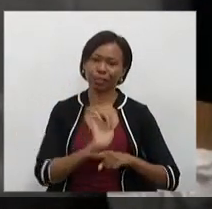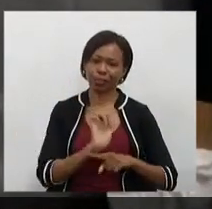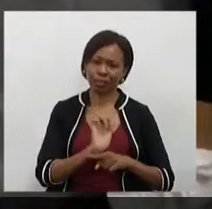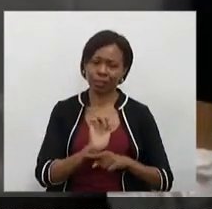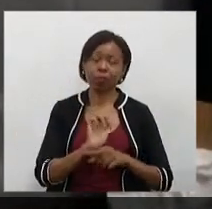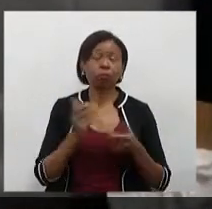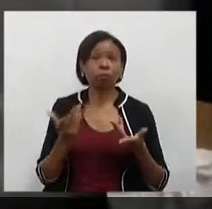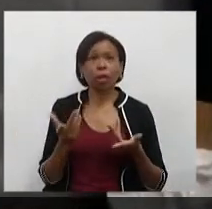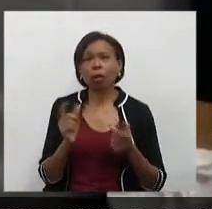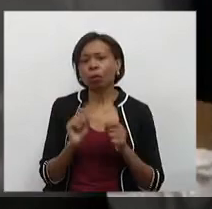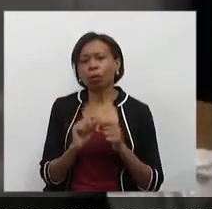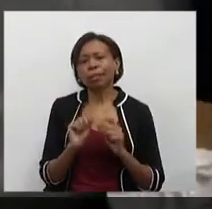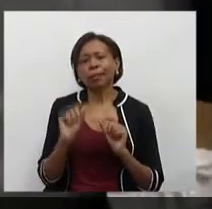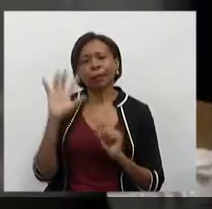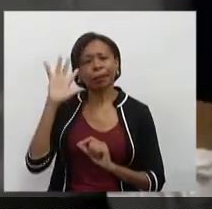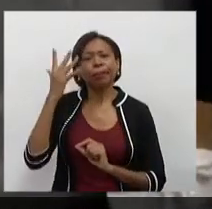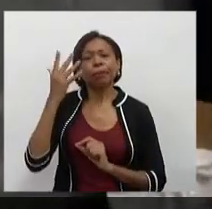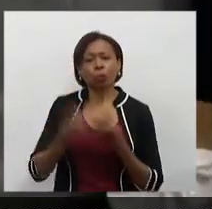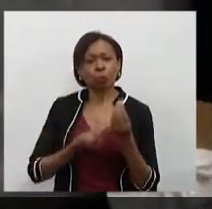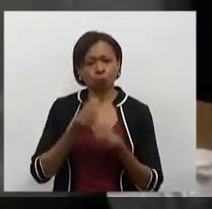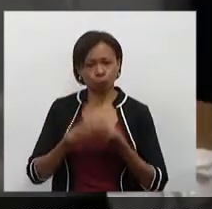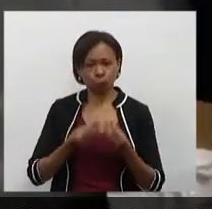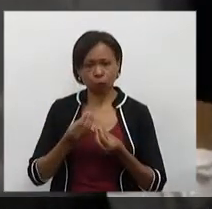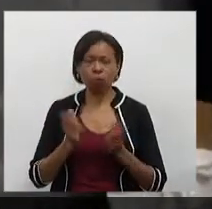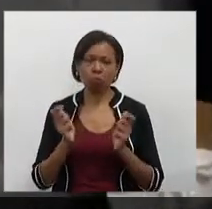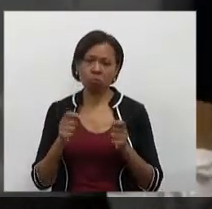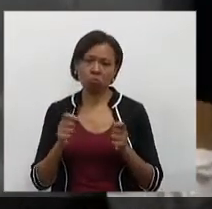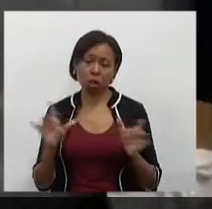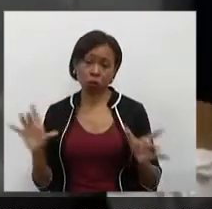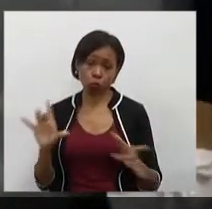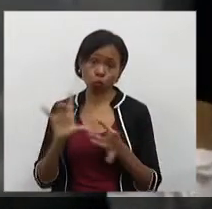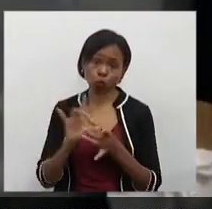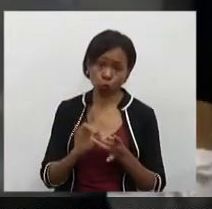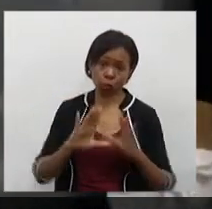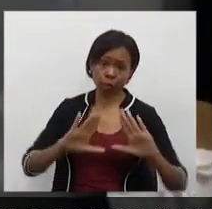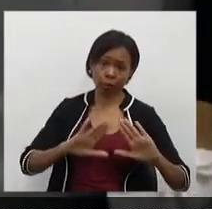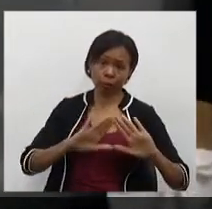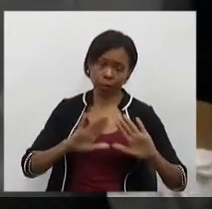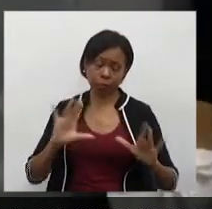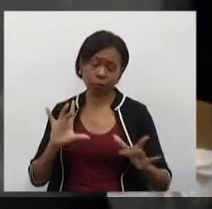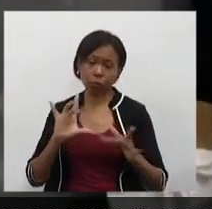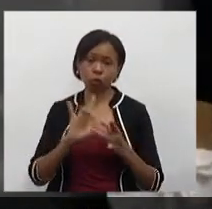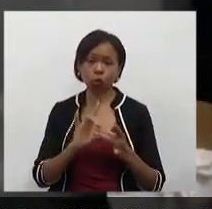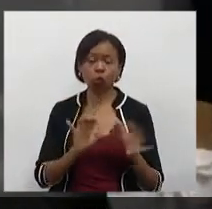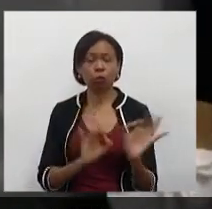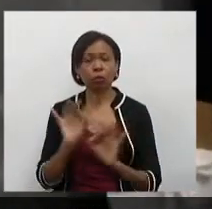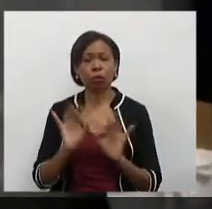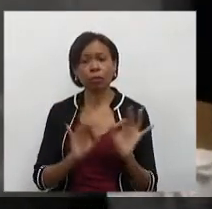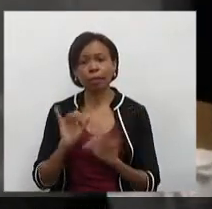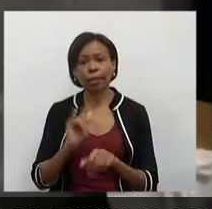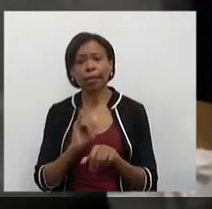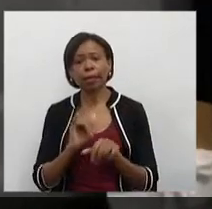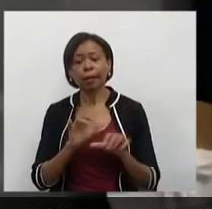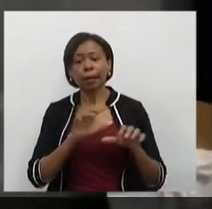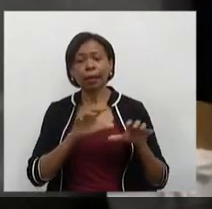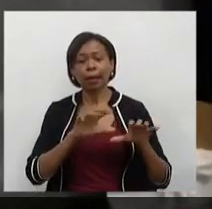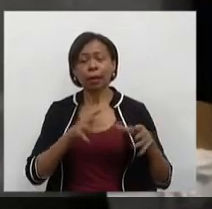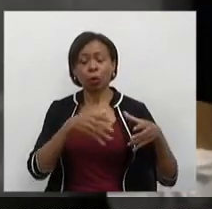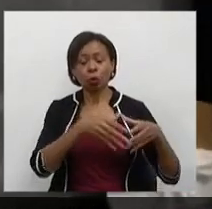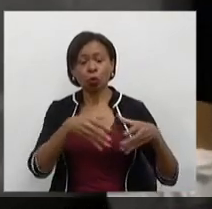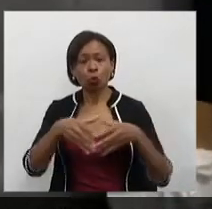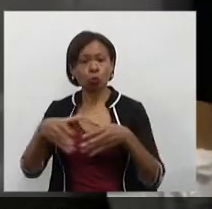que podemos fazer? Né? A gente pode, junto, né, com vocês, organizar aí uma melhor estratificação